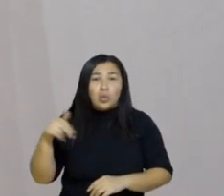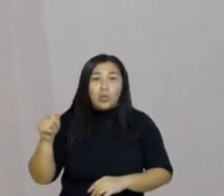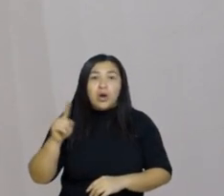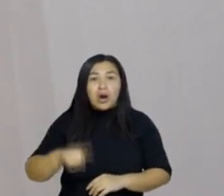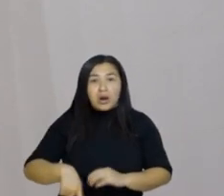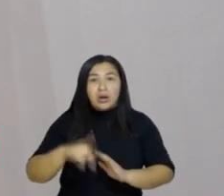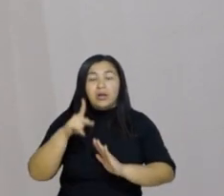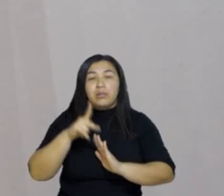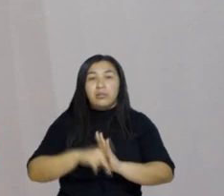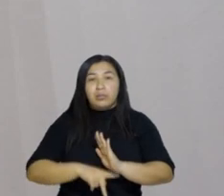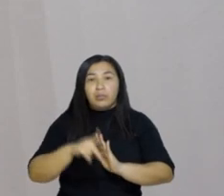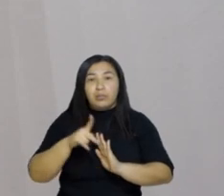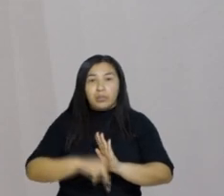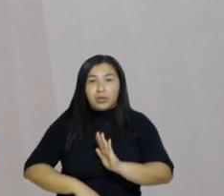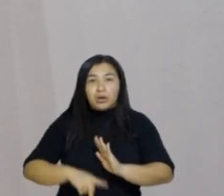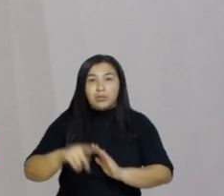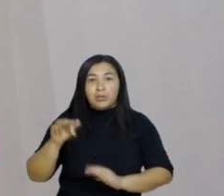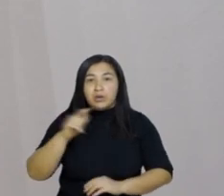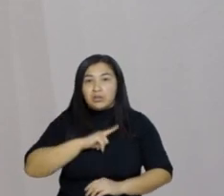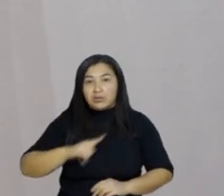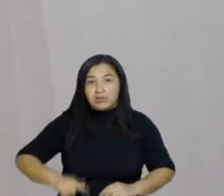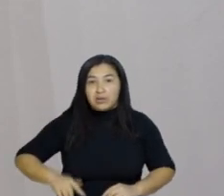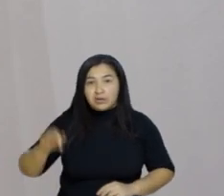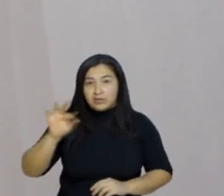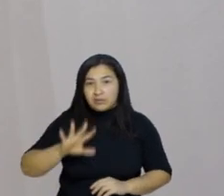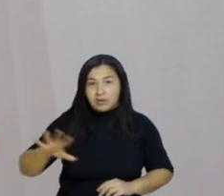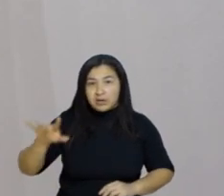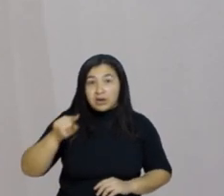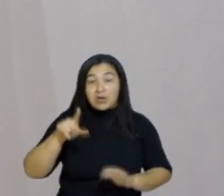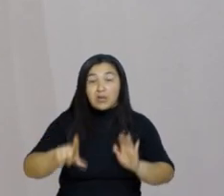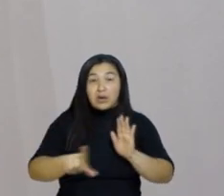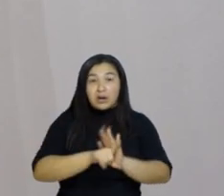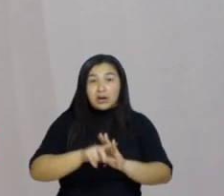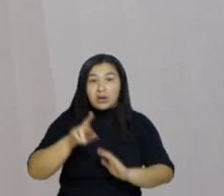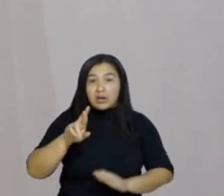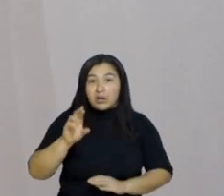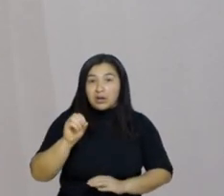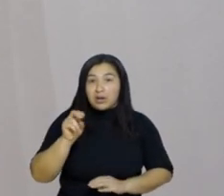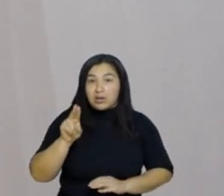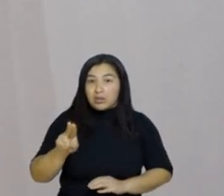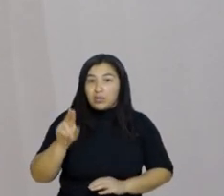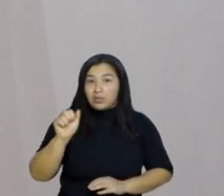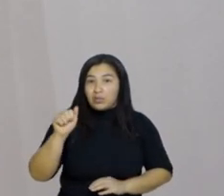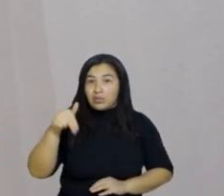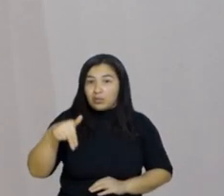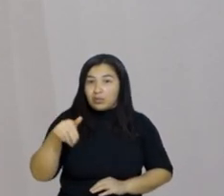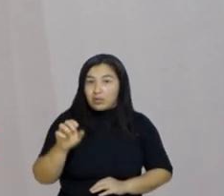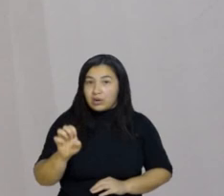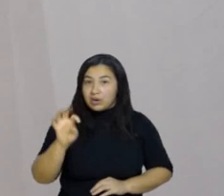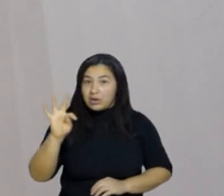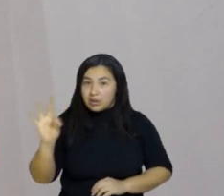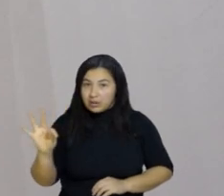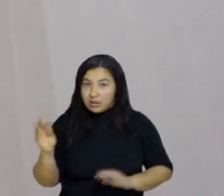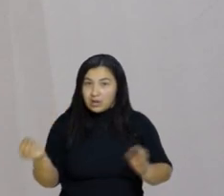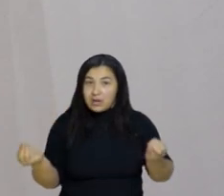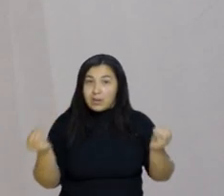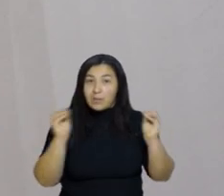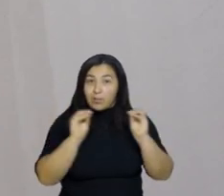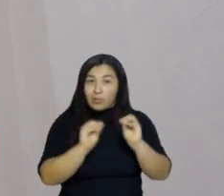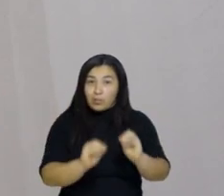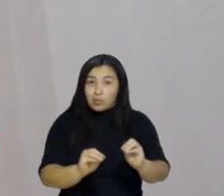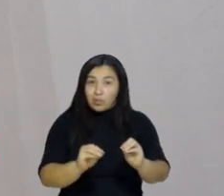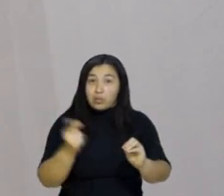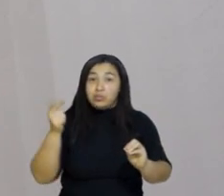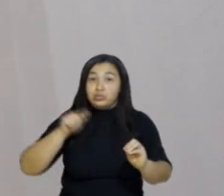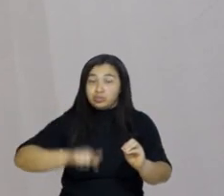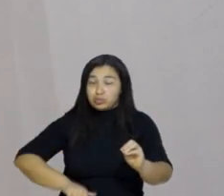federal. E tal da Lei Rouanet, coisa que vocês também já conhecem, né? Mais uma vez, o governo faz esse tipo de